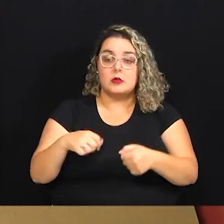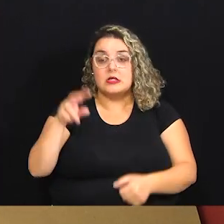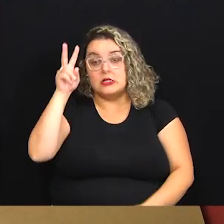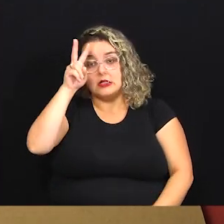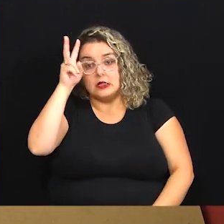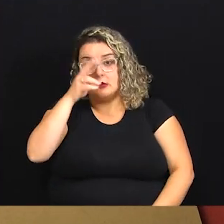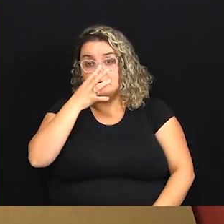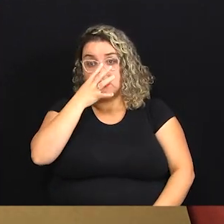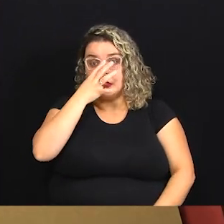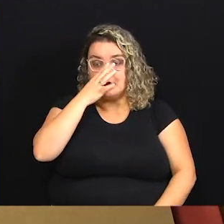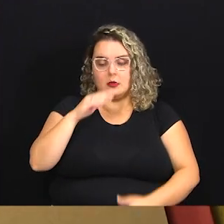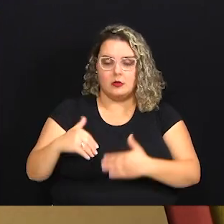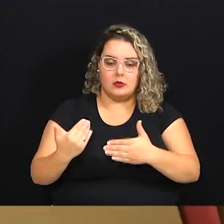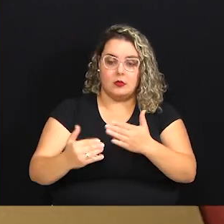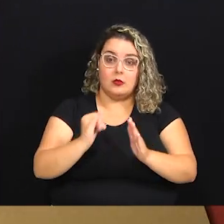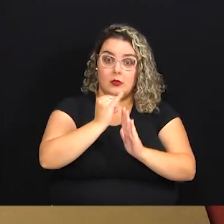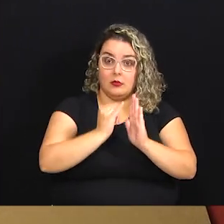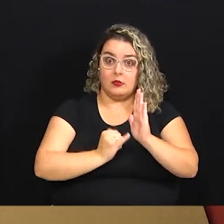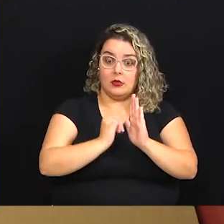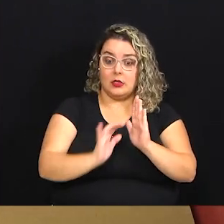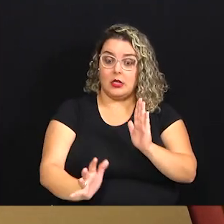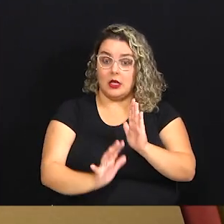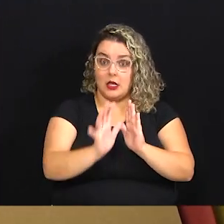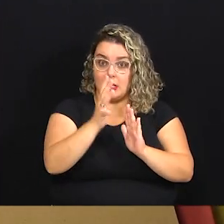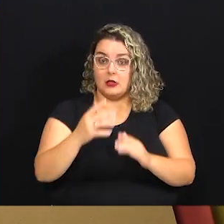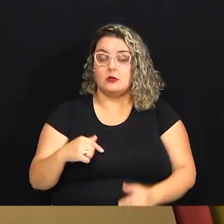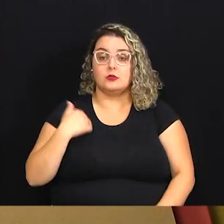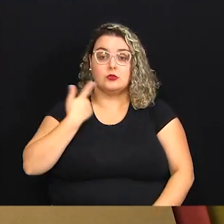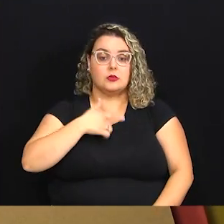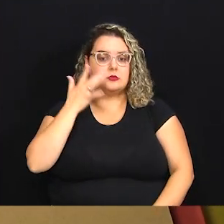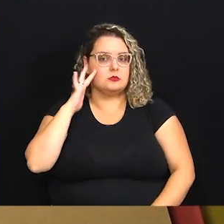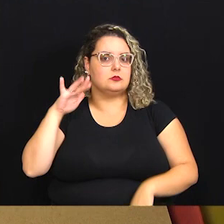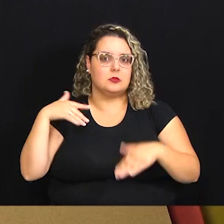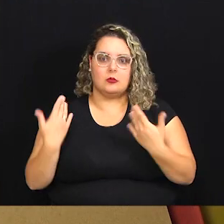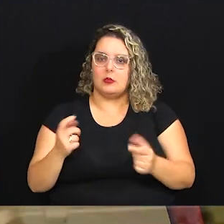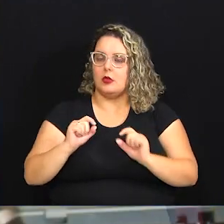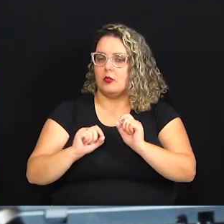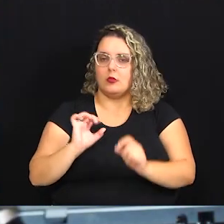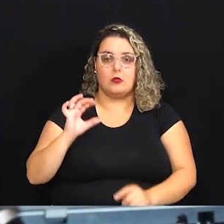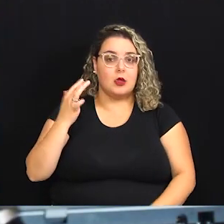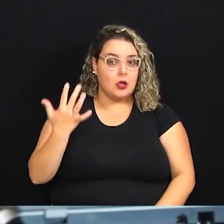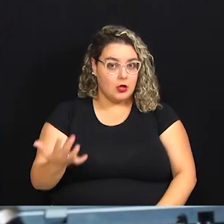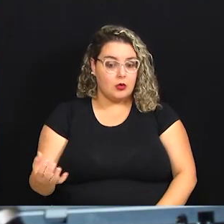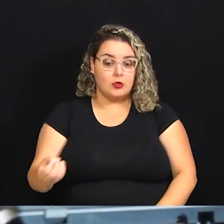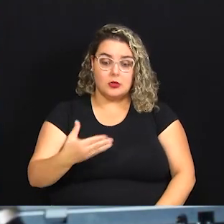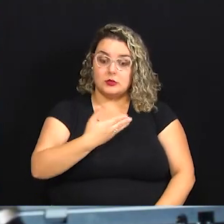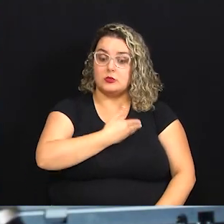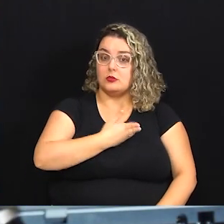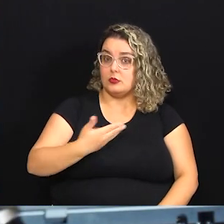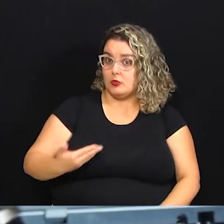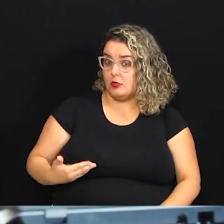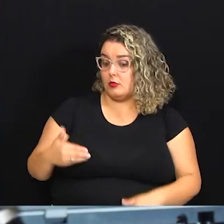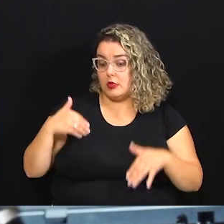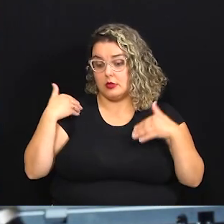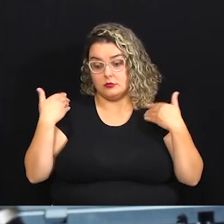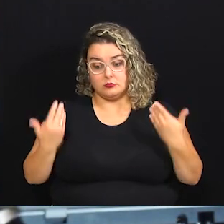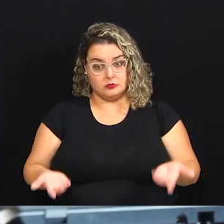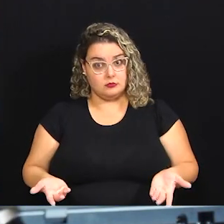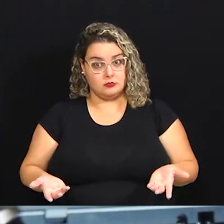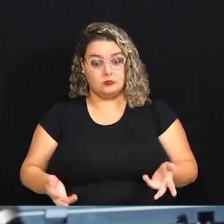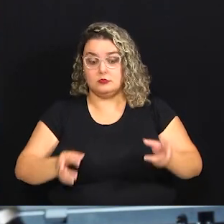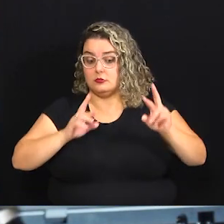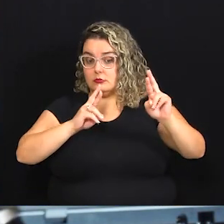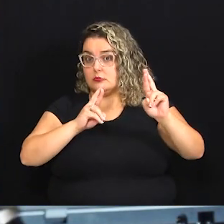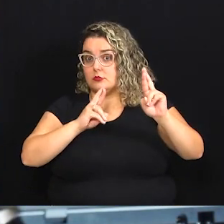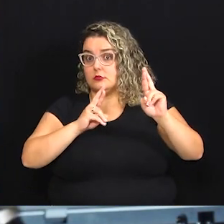A gente precisa lembrar que como o processo inflacionário está alto, a gente não sabe ainda o que é que vai acontecer com esse novo governo.